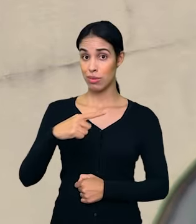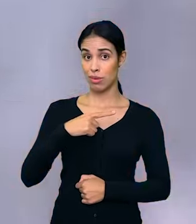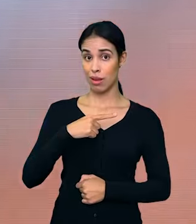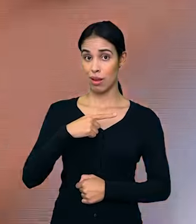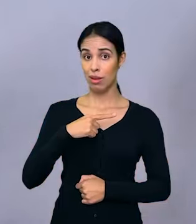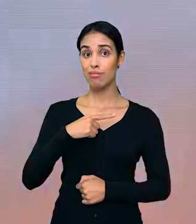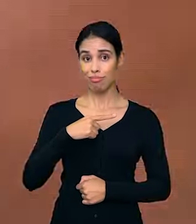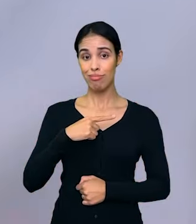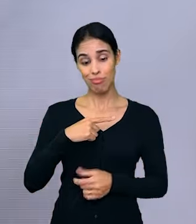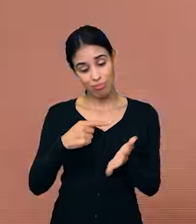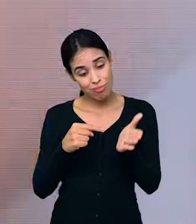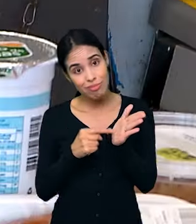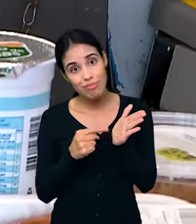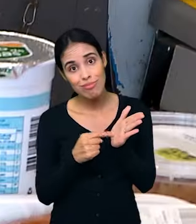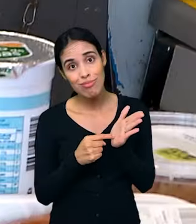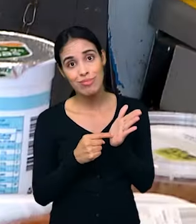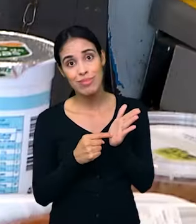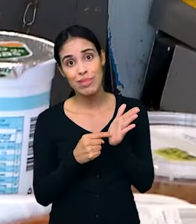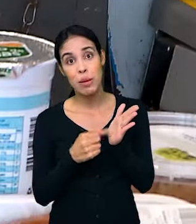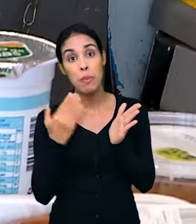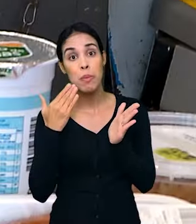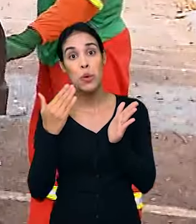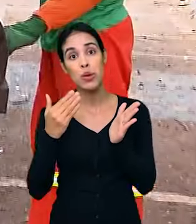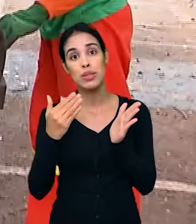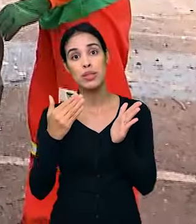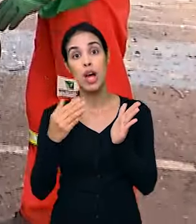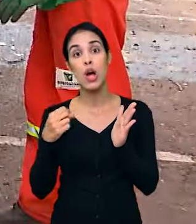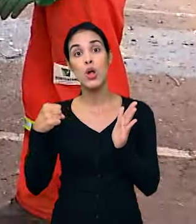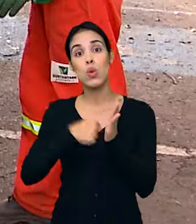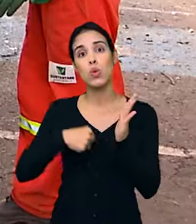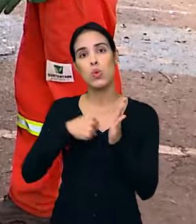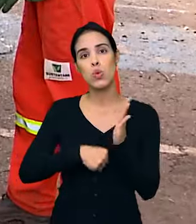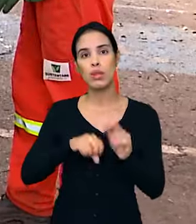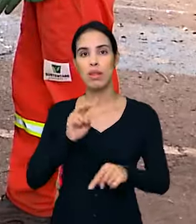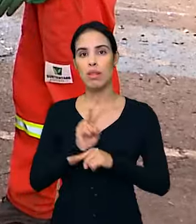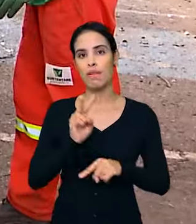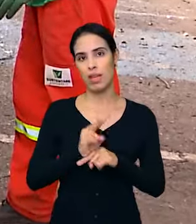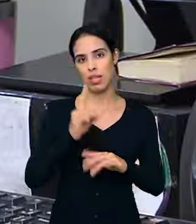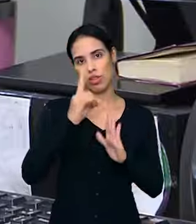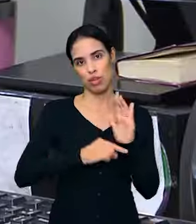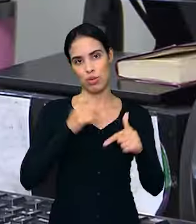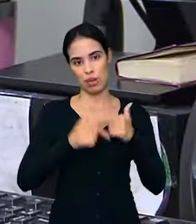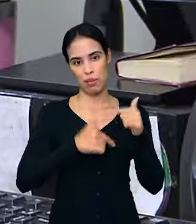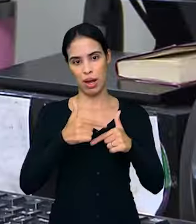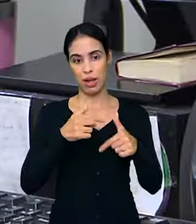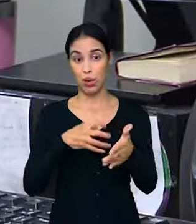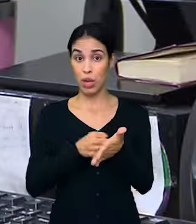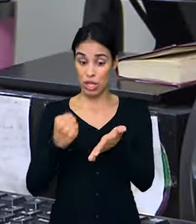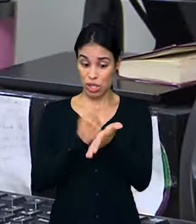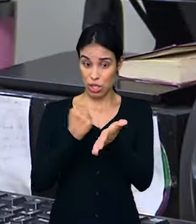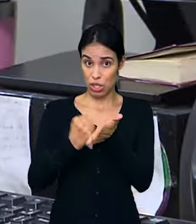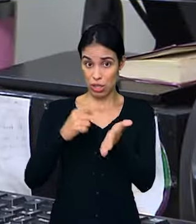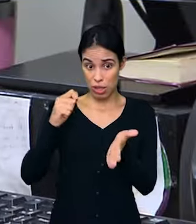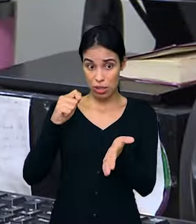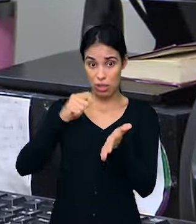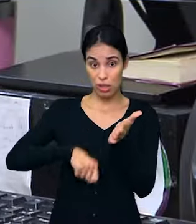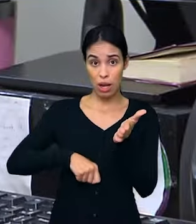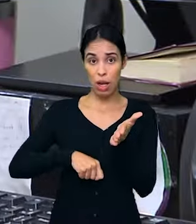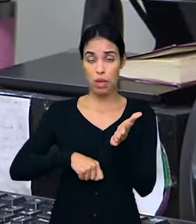ele tem um instrumento de luta em defesa das suas condições de trabalho. Se você tem uma carteira dessa